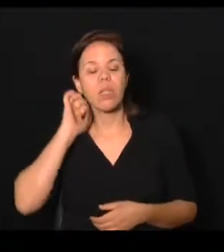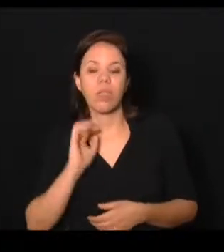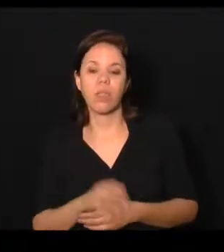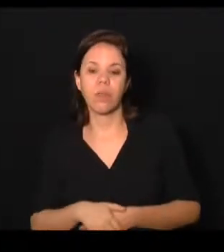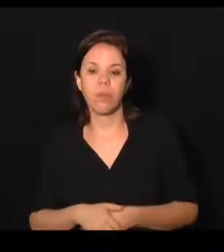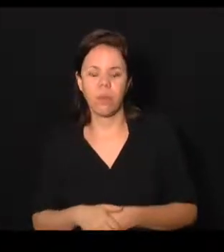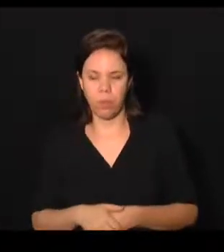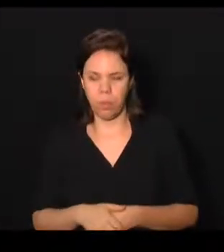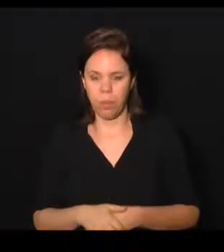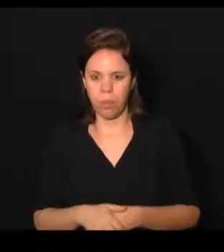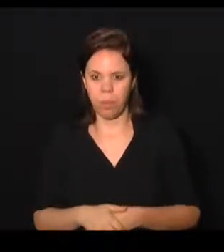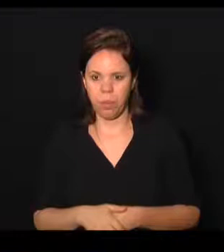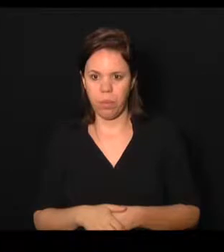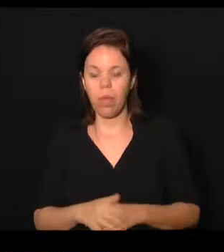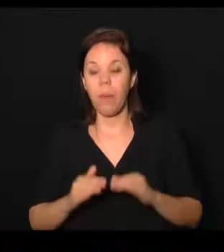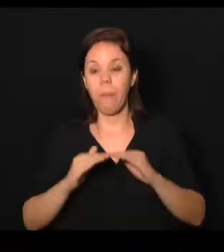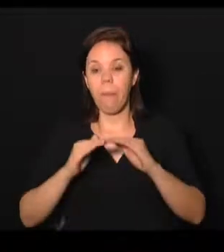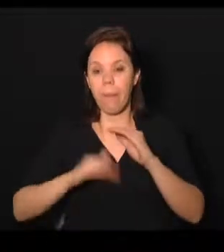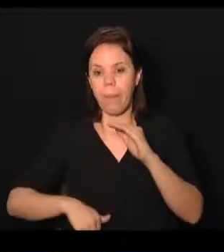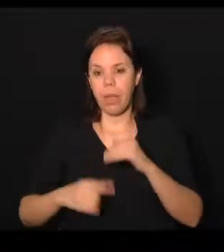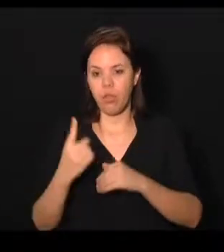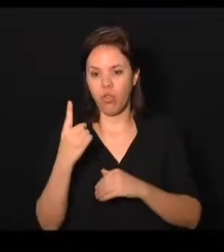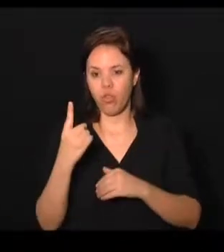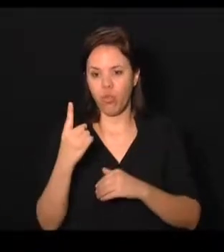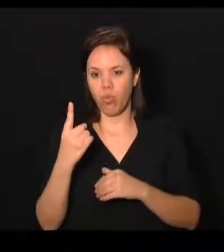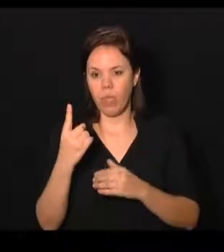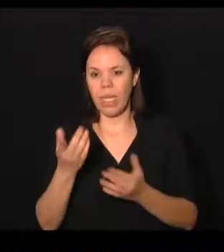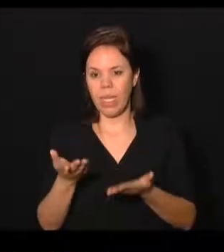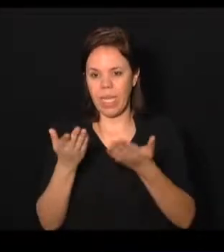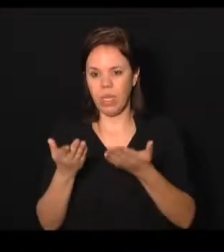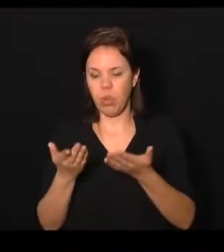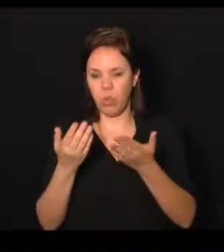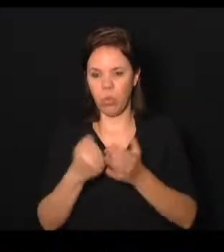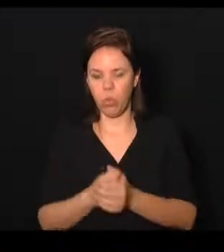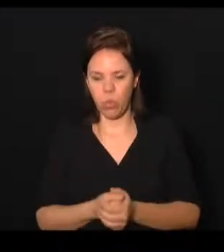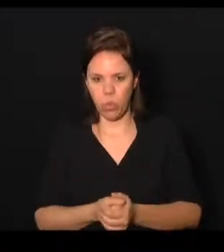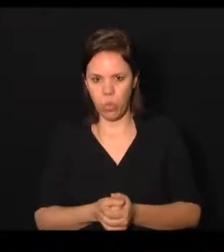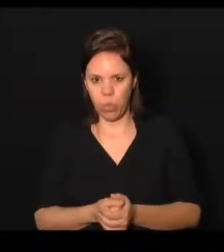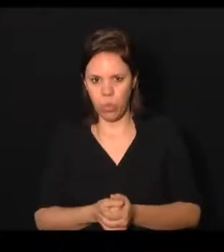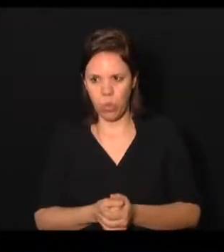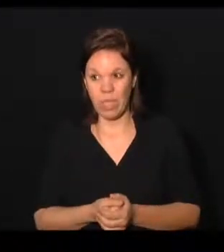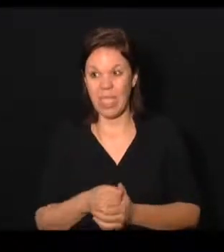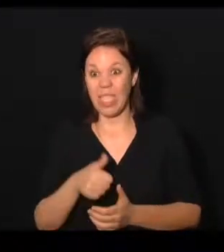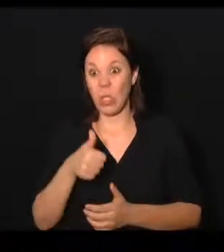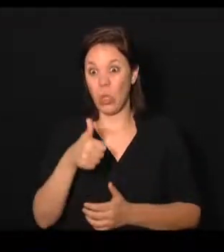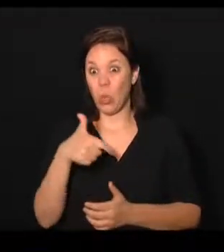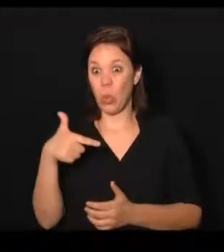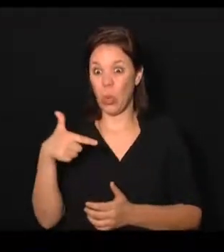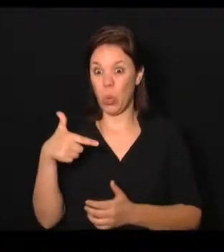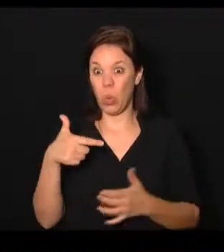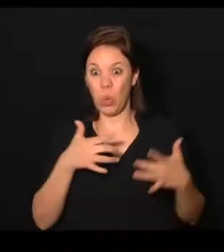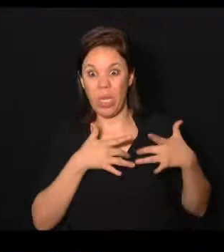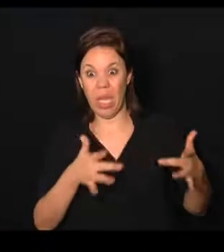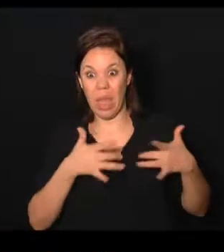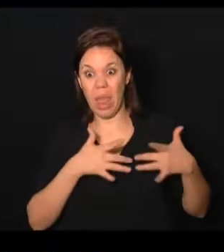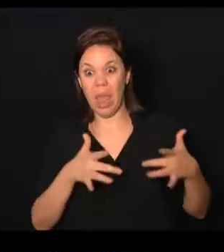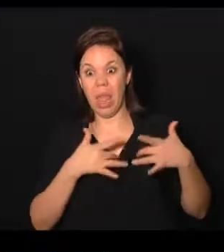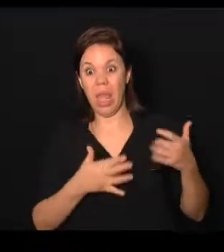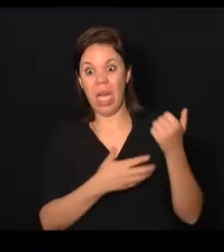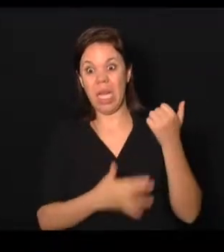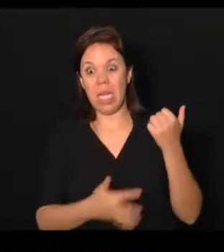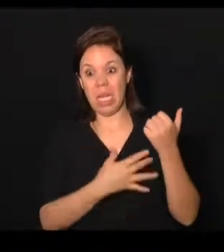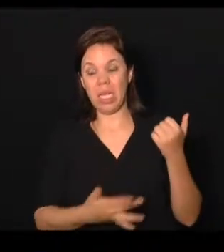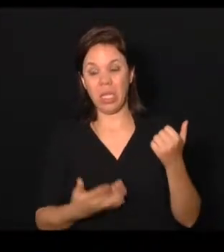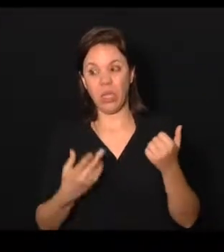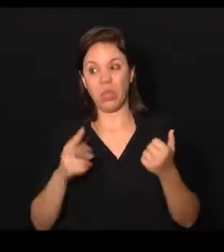Então, abaixo de 1 quilo, essa necessidade ela vai para 12 transfusões no mês. Né? Então, dá praticamente dia sim,